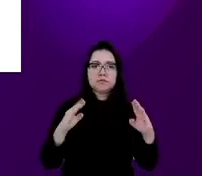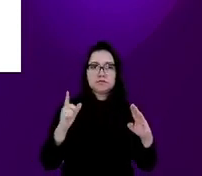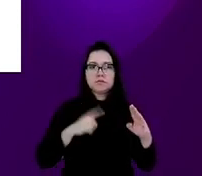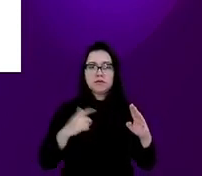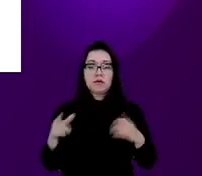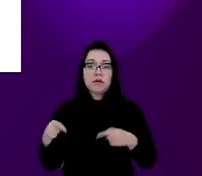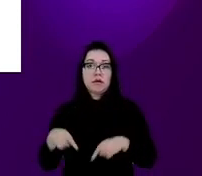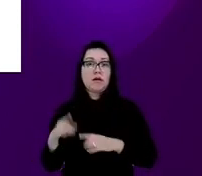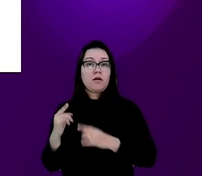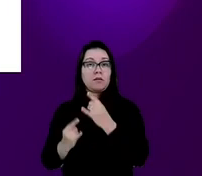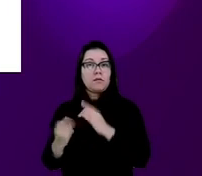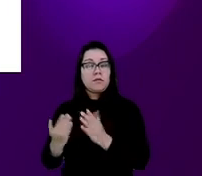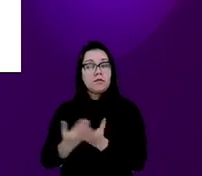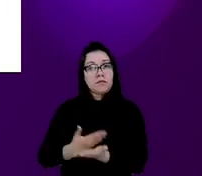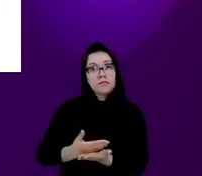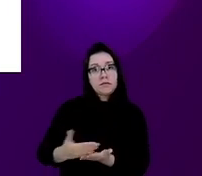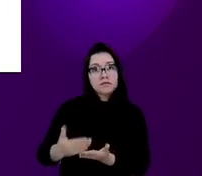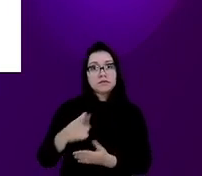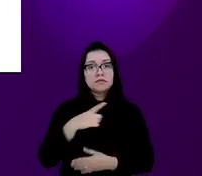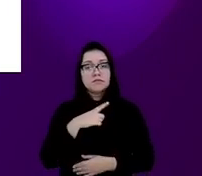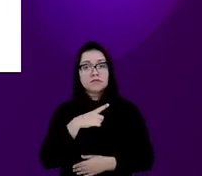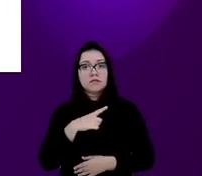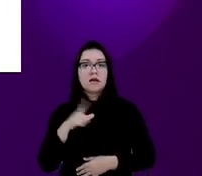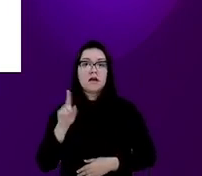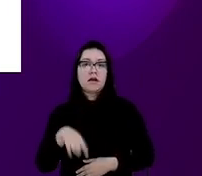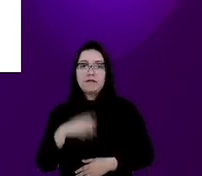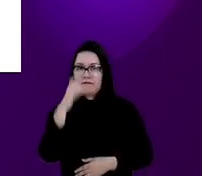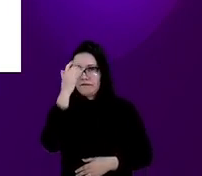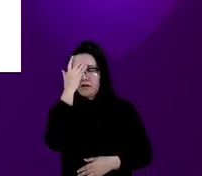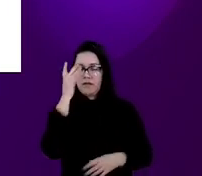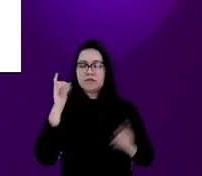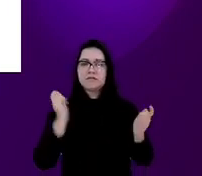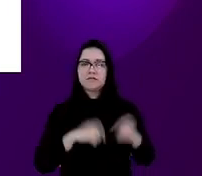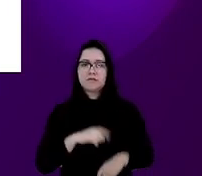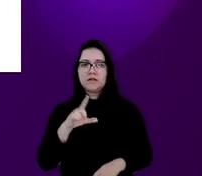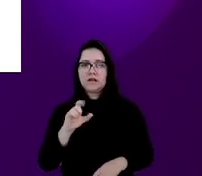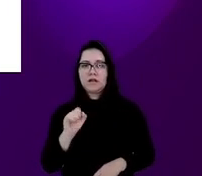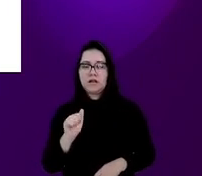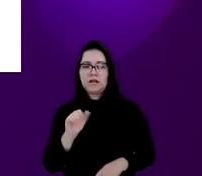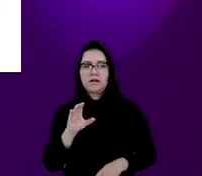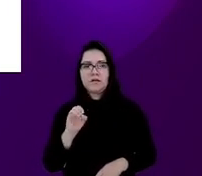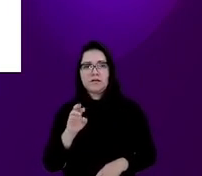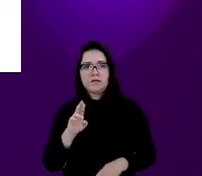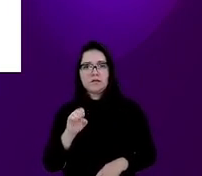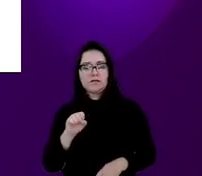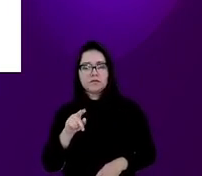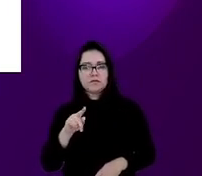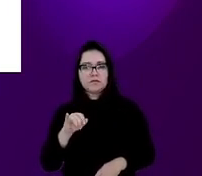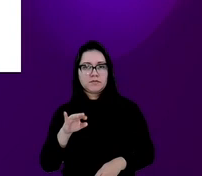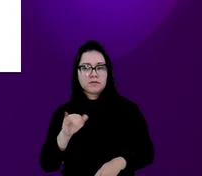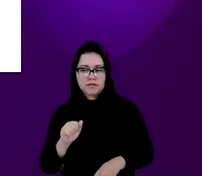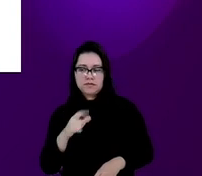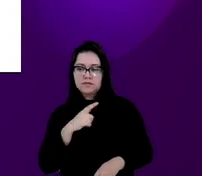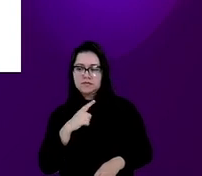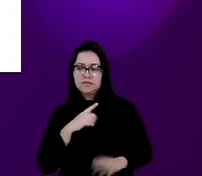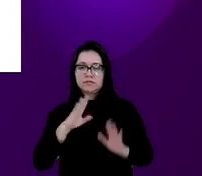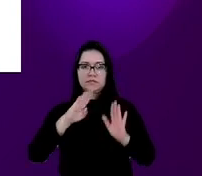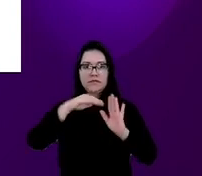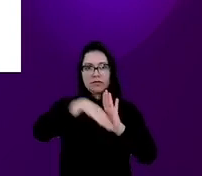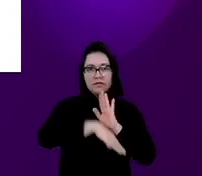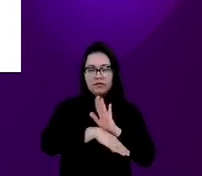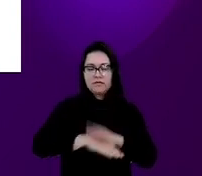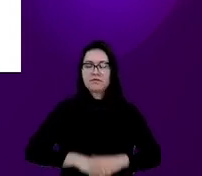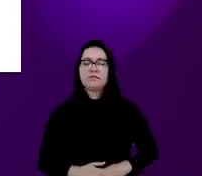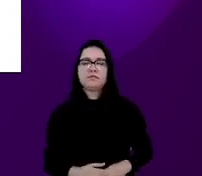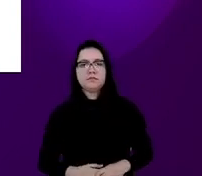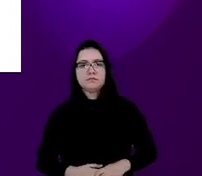robótica na cirurgia minimamente invasiva, por ser mais fácil do que a laparoscopia, mostrou que tem então praticamente uma inversão dessa curva. Em termos